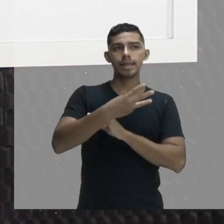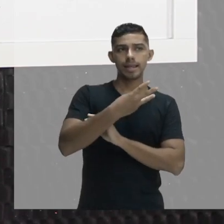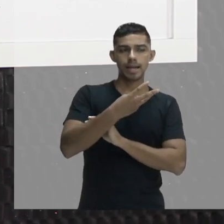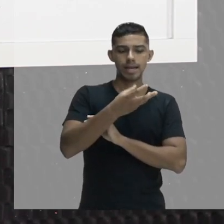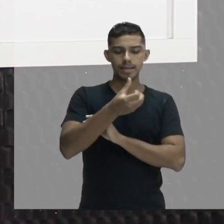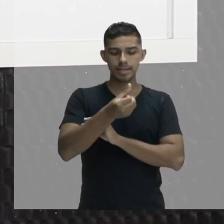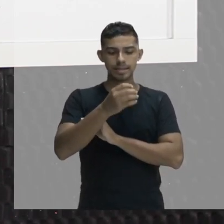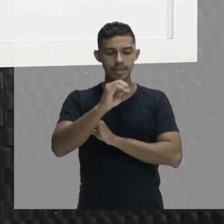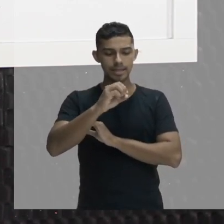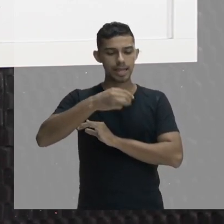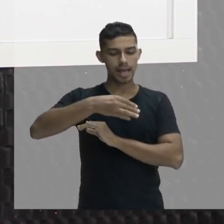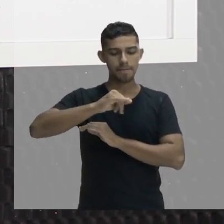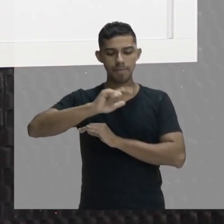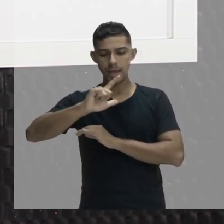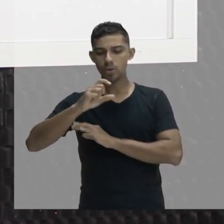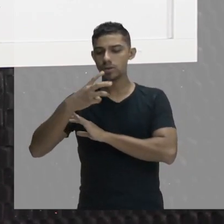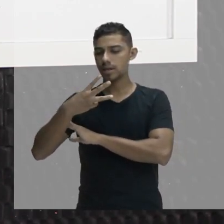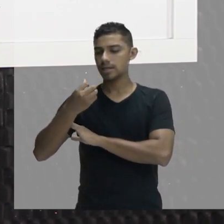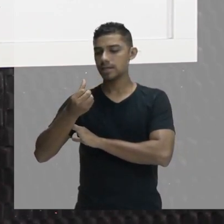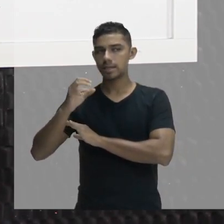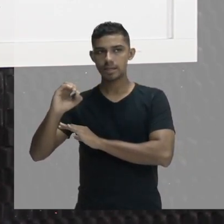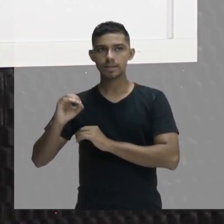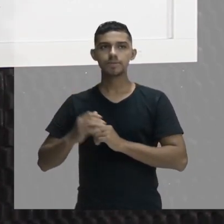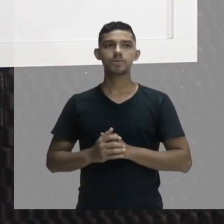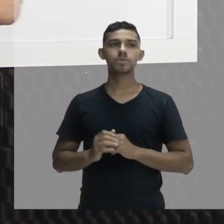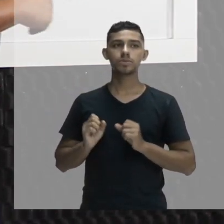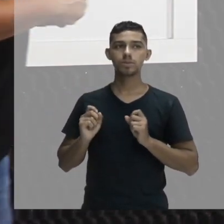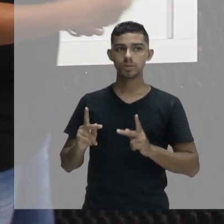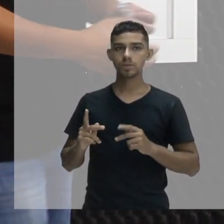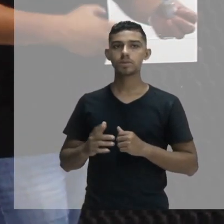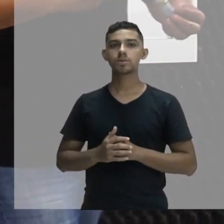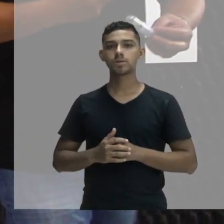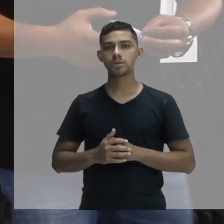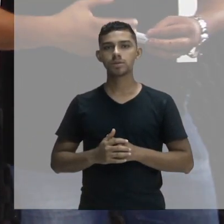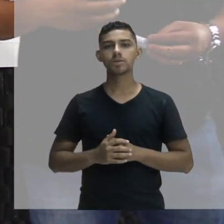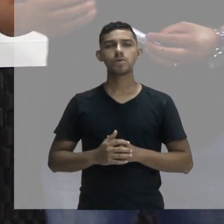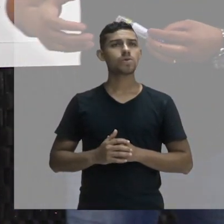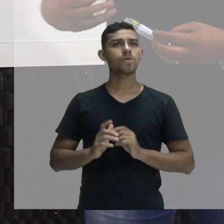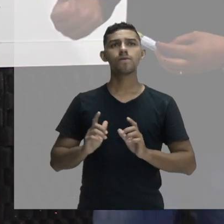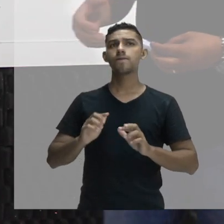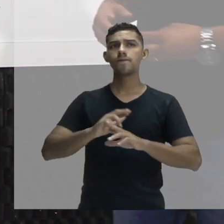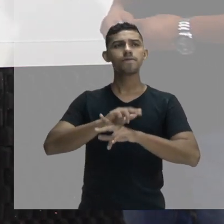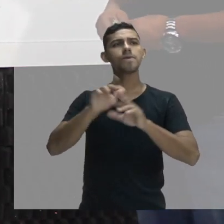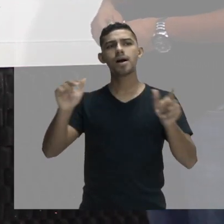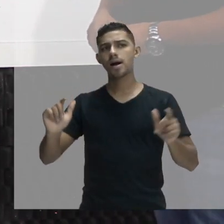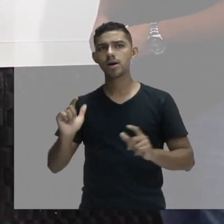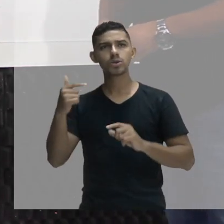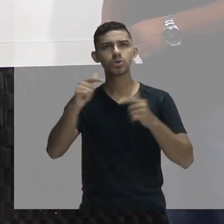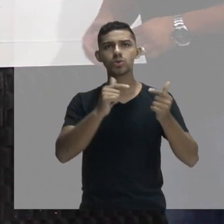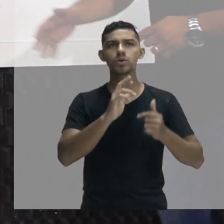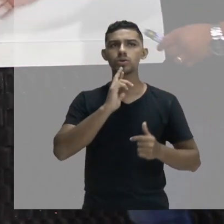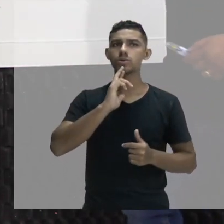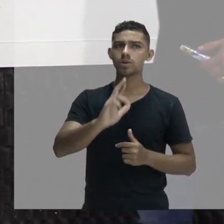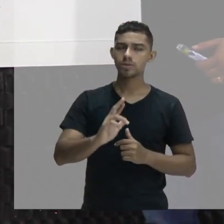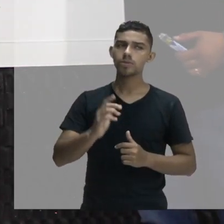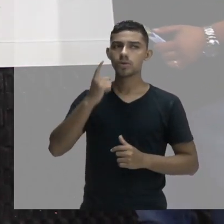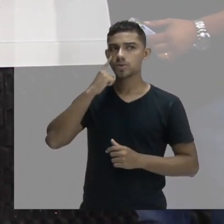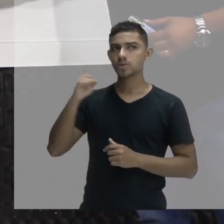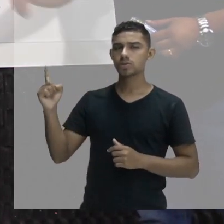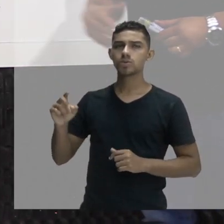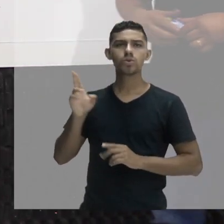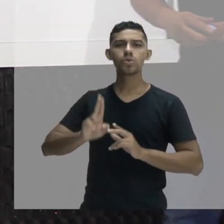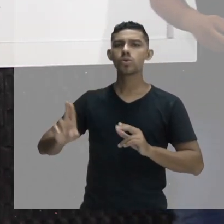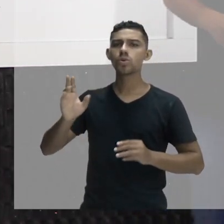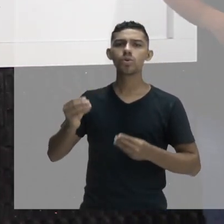360.360 possibilidades ou grupos. Ok? Bom, aí você tem vários problemas que você pode resolver, né? Eu mostrei como é que